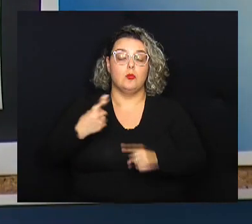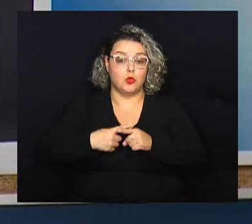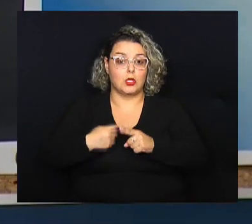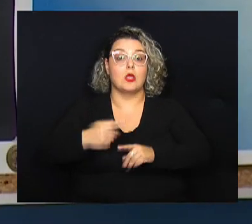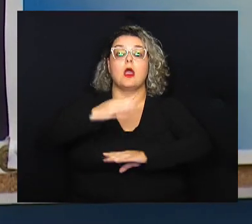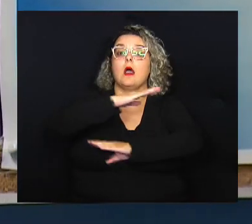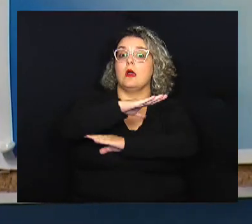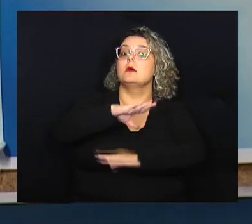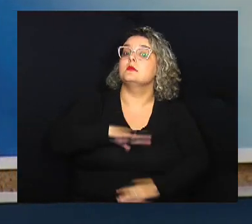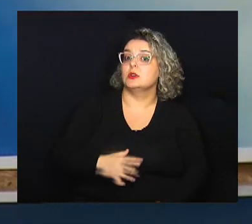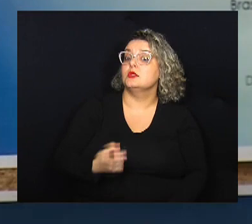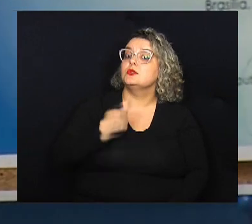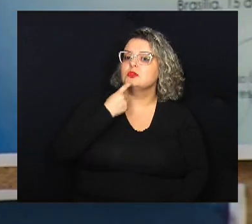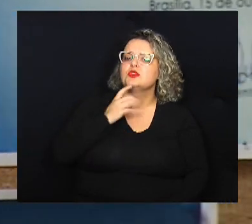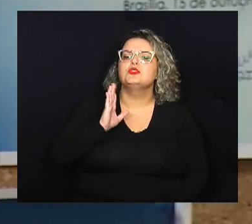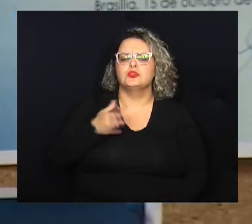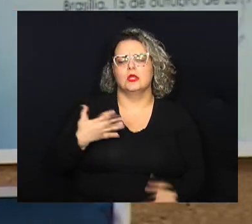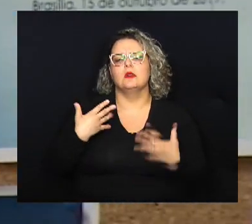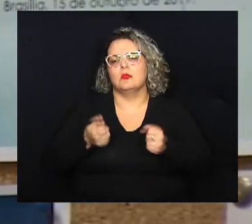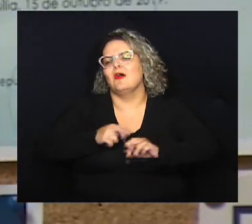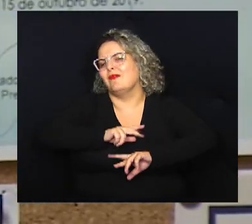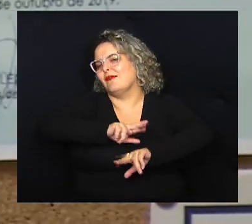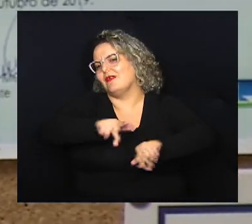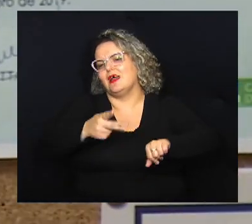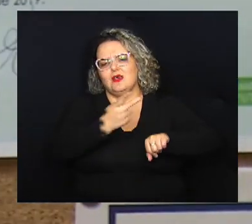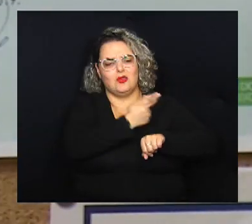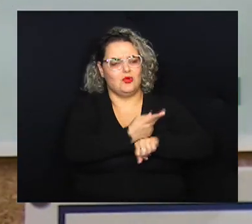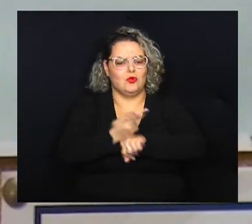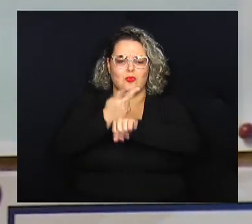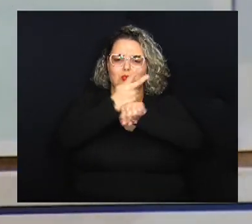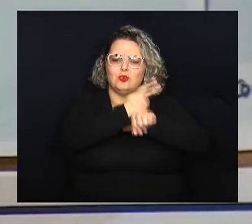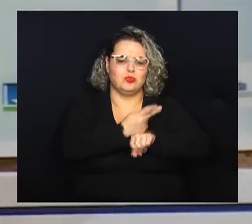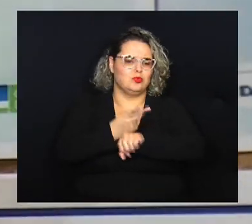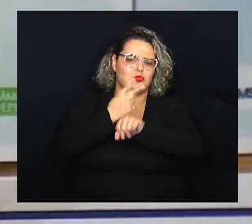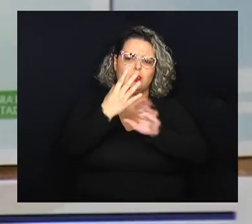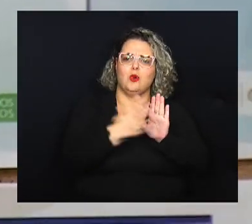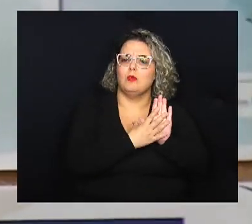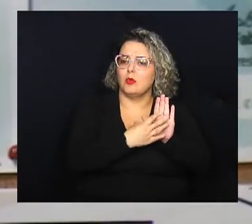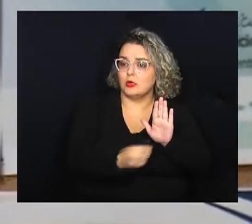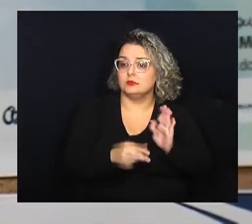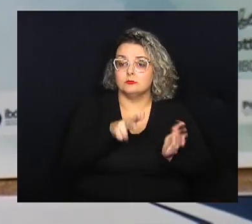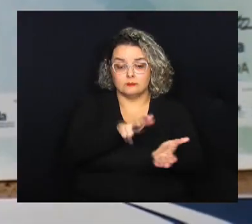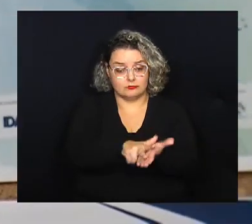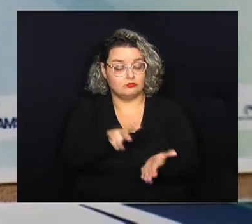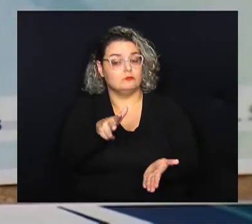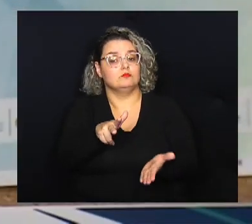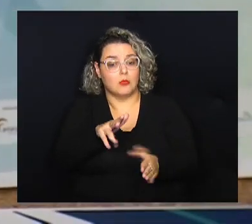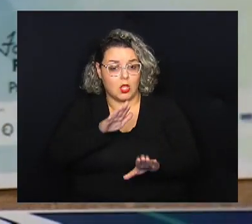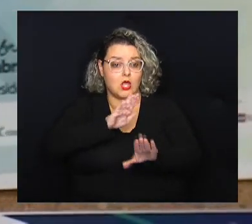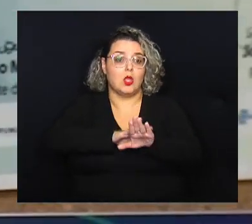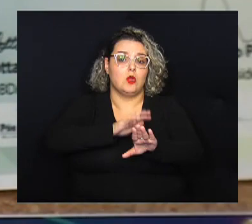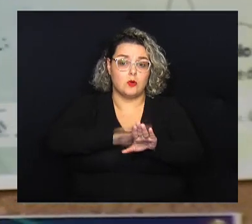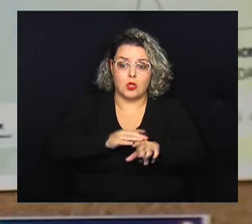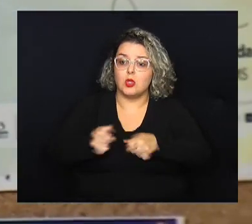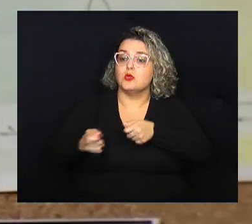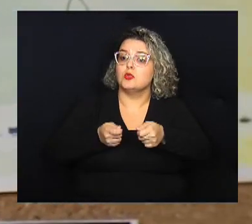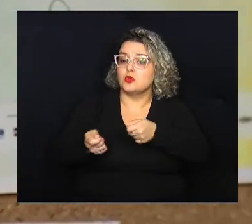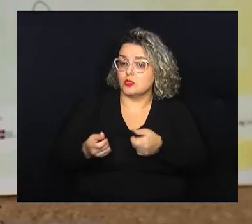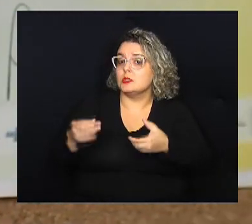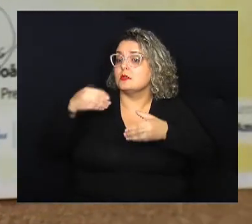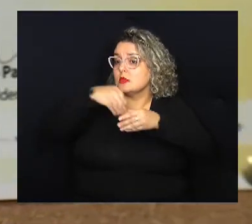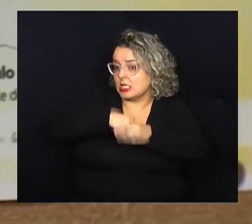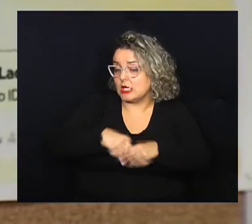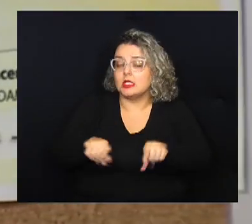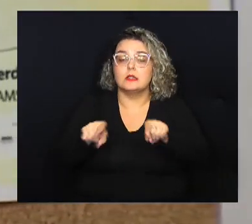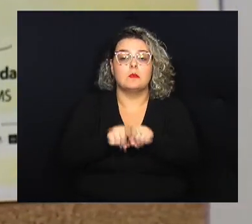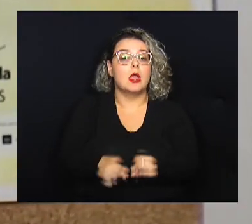de Campinas já recebeu vários prêmios como modelo de regulamentação e funcionamento do controle interno. Também